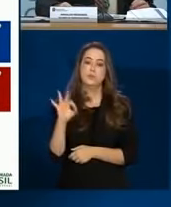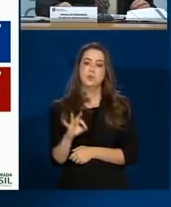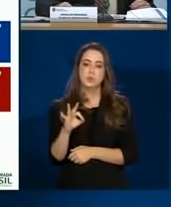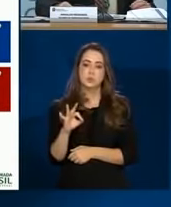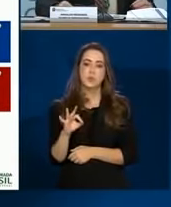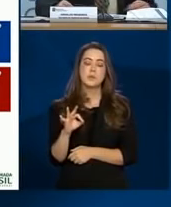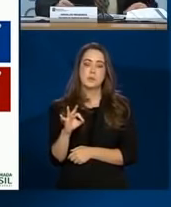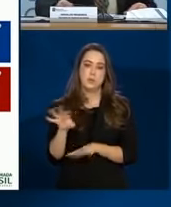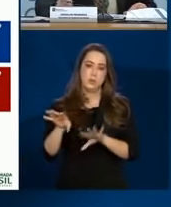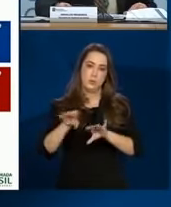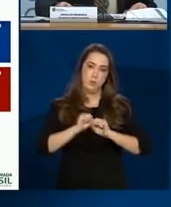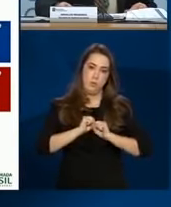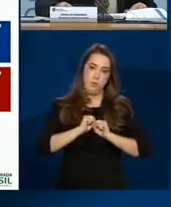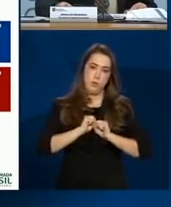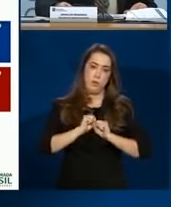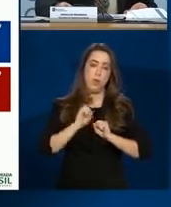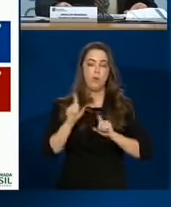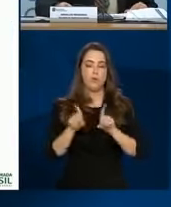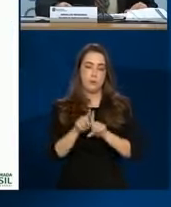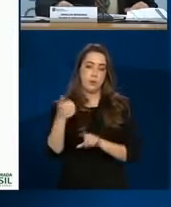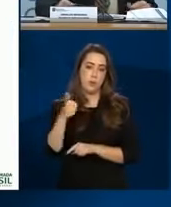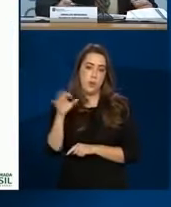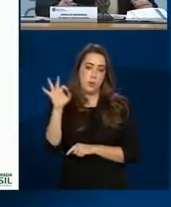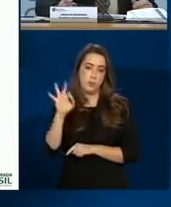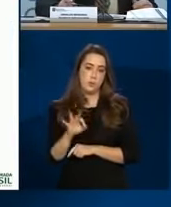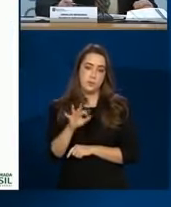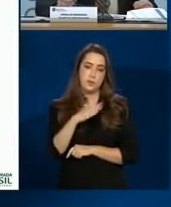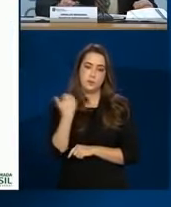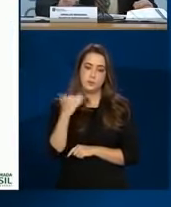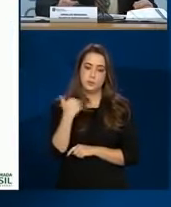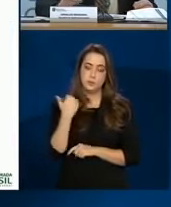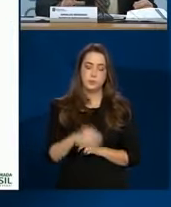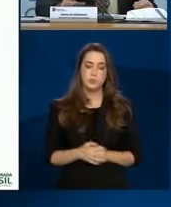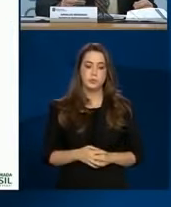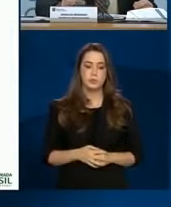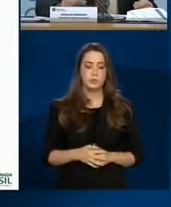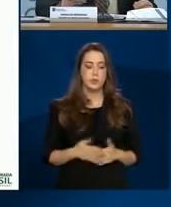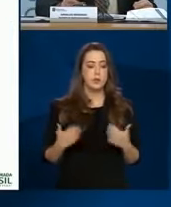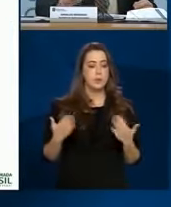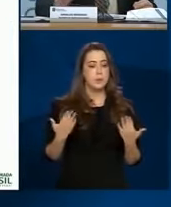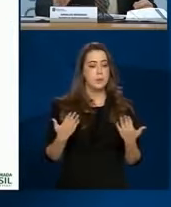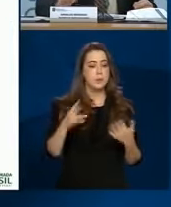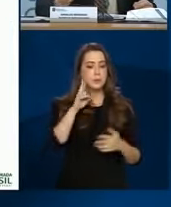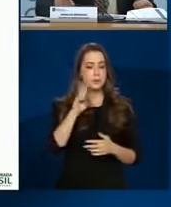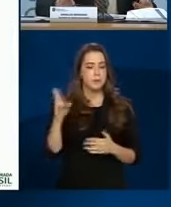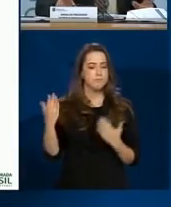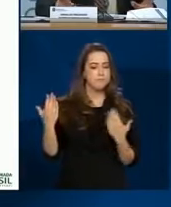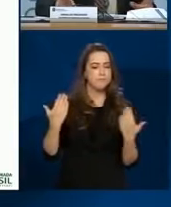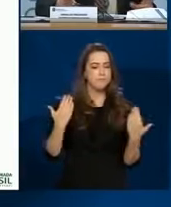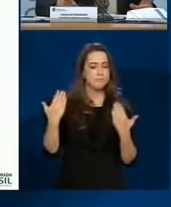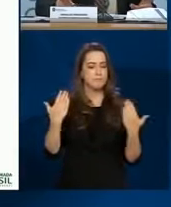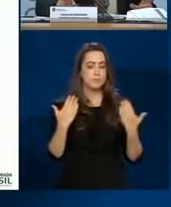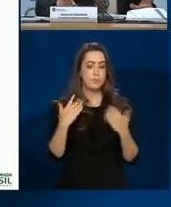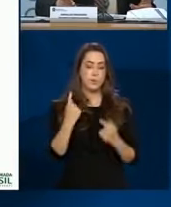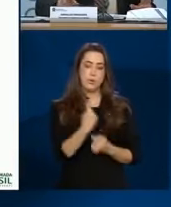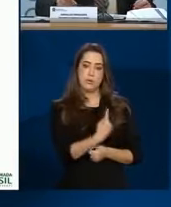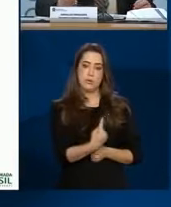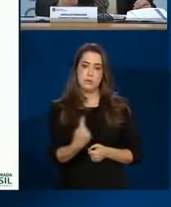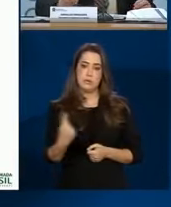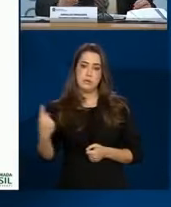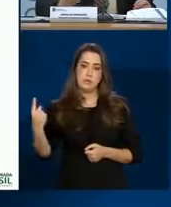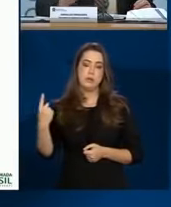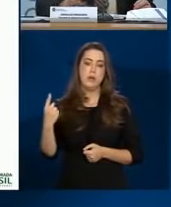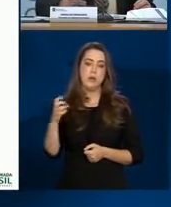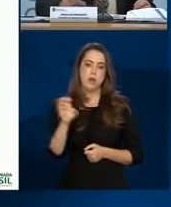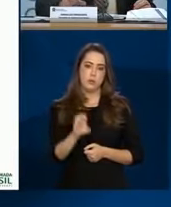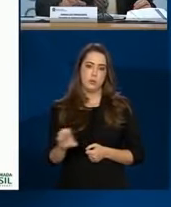de óbito, né? Próximo. Embora você, quando olhe especificamente cada estado, você